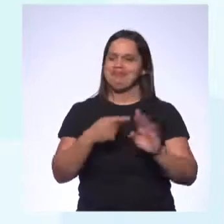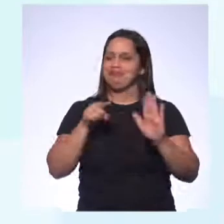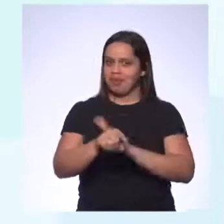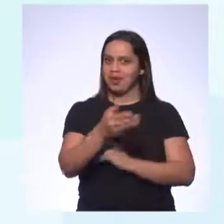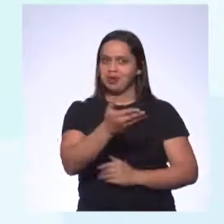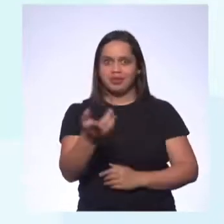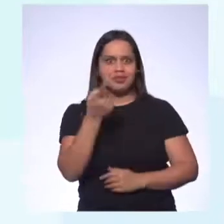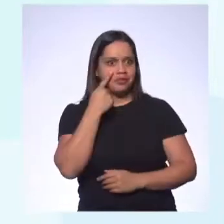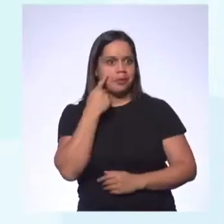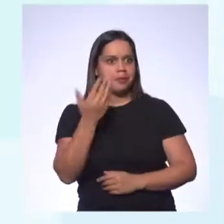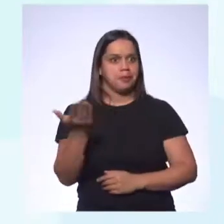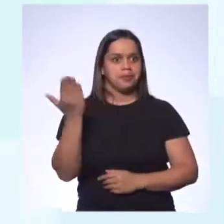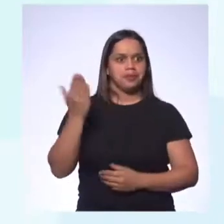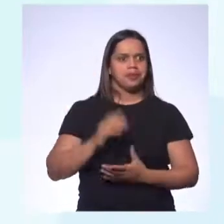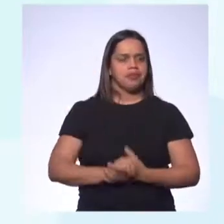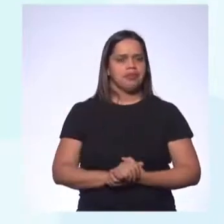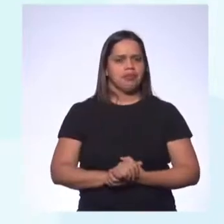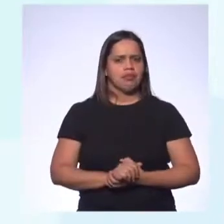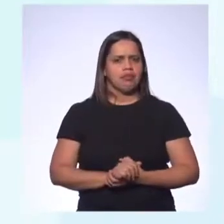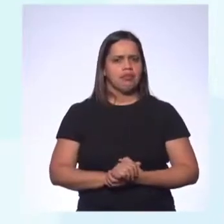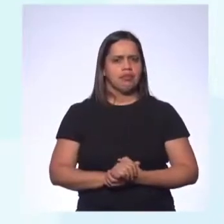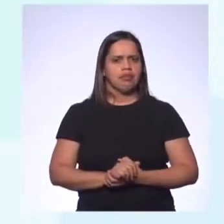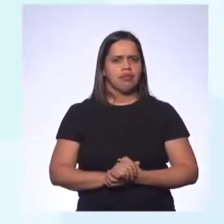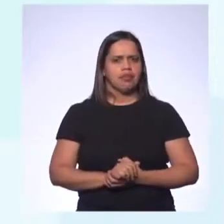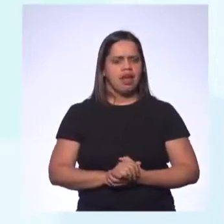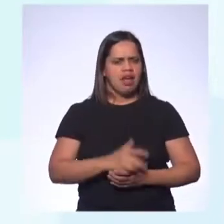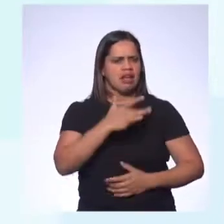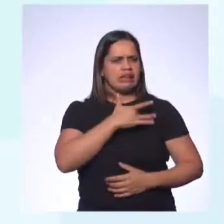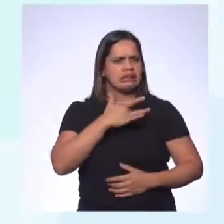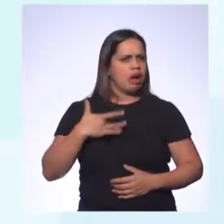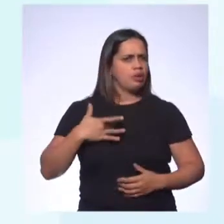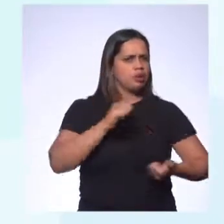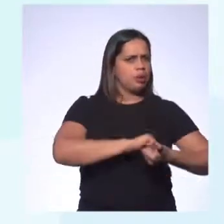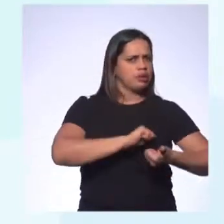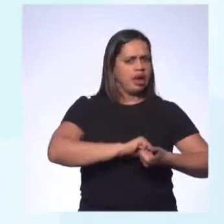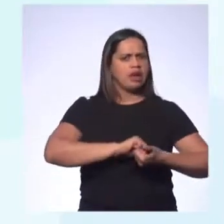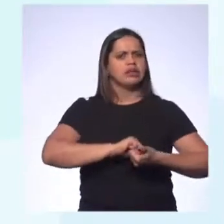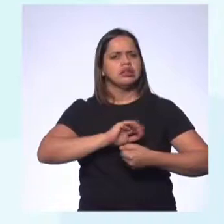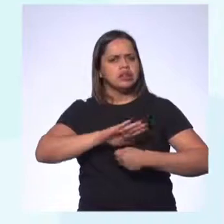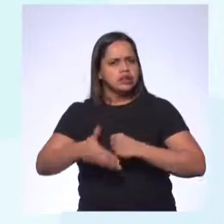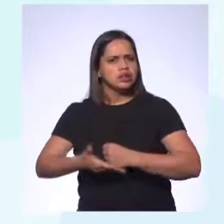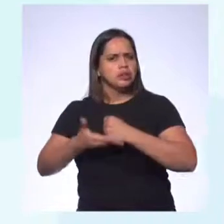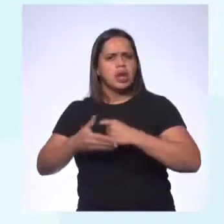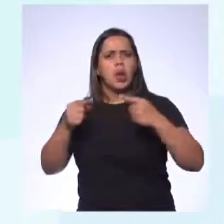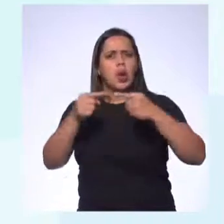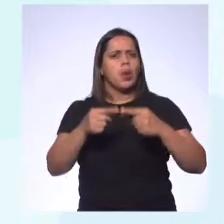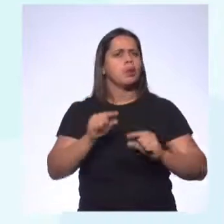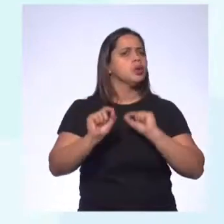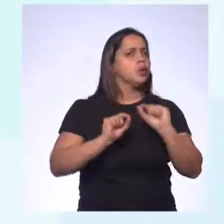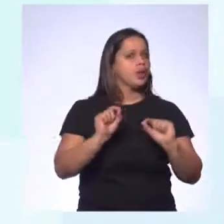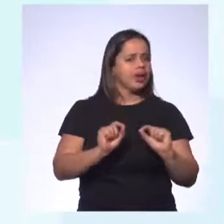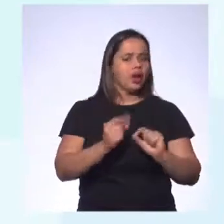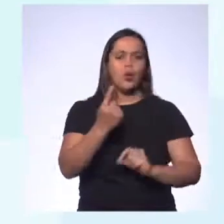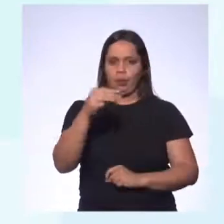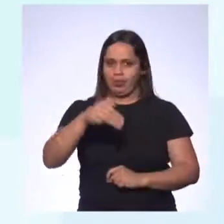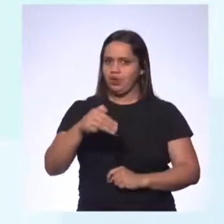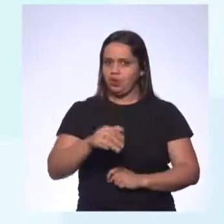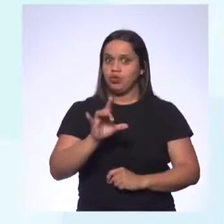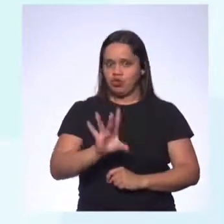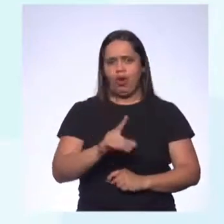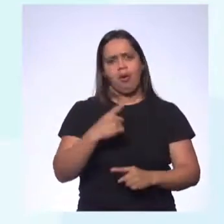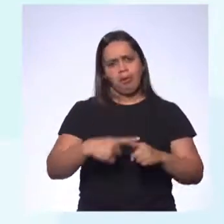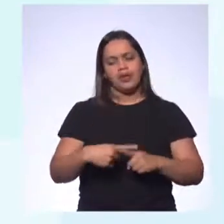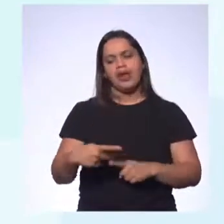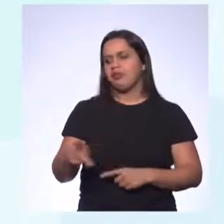perguntinha para você. Qual a ligação entre saúde de qualidade e sustentabilidade? Vou dar um minutinho só, porque